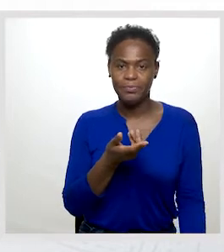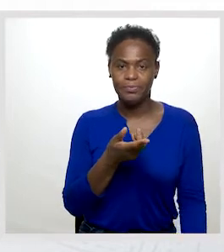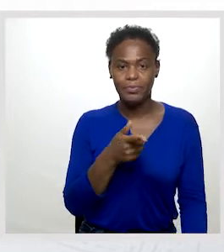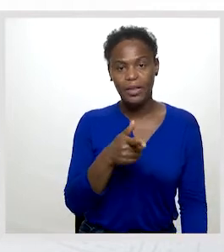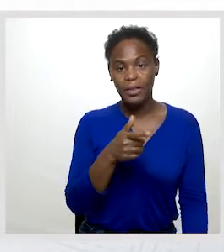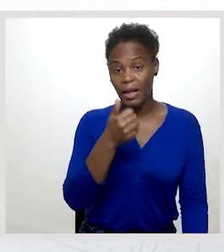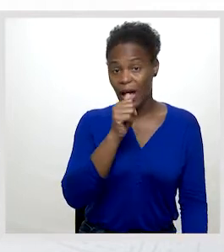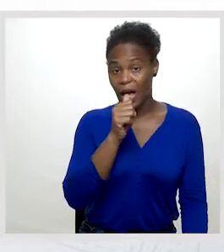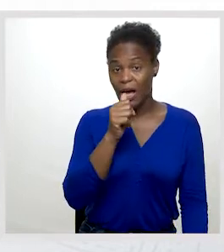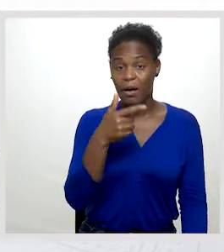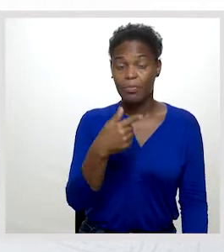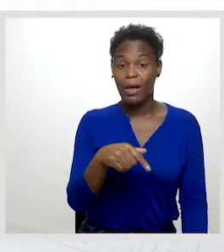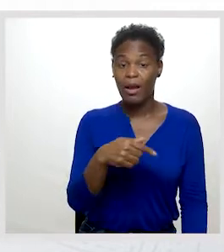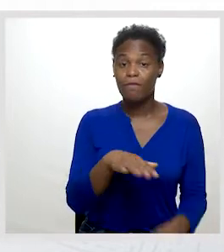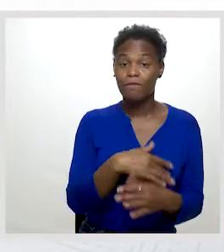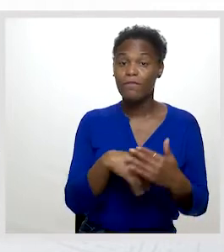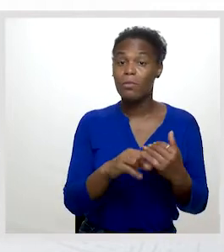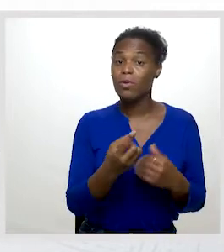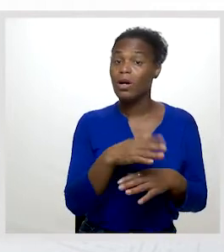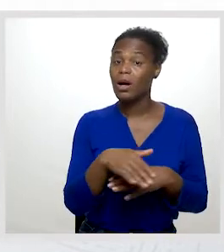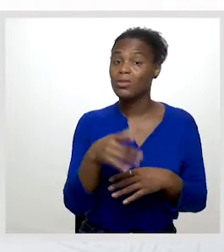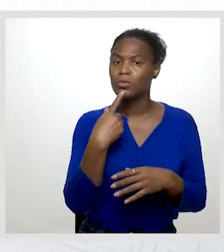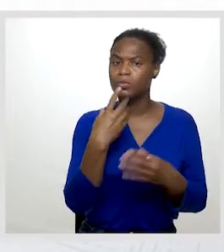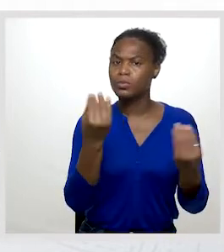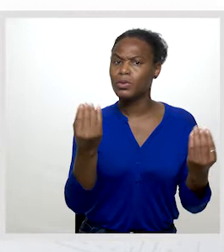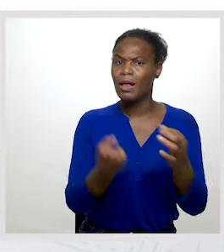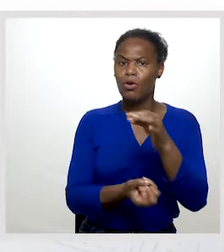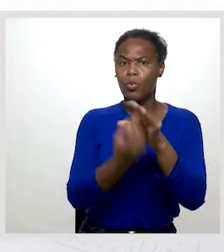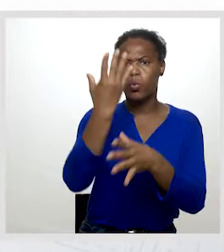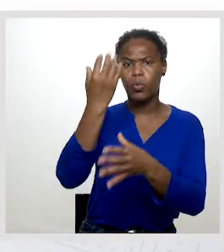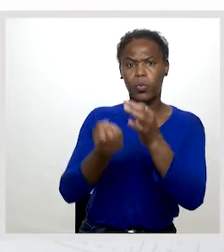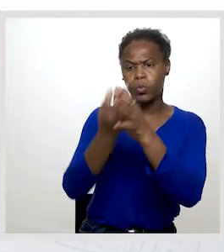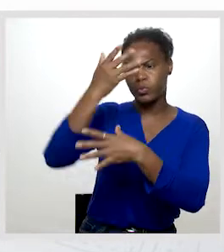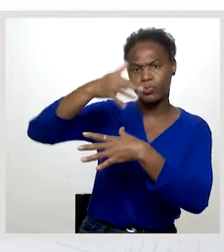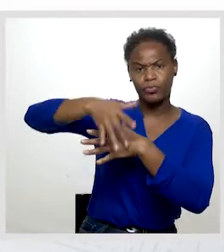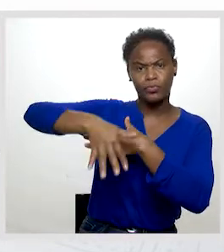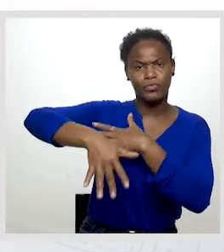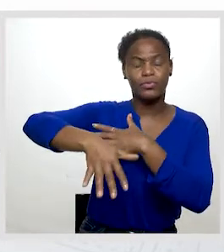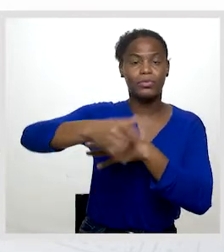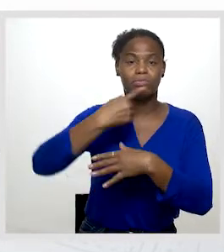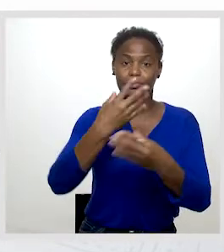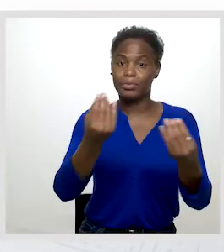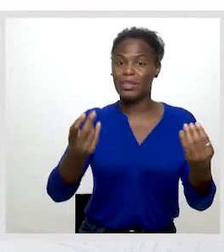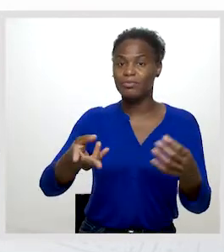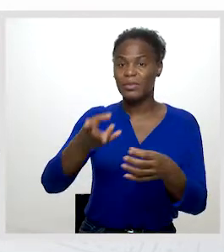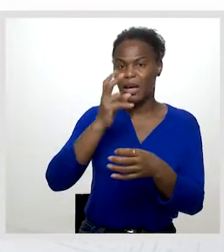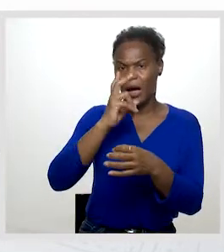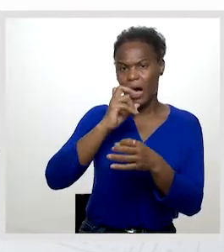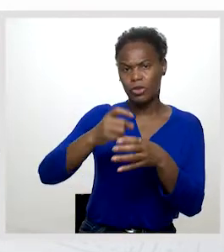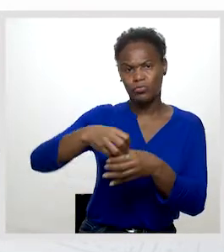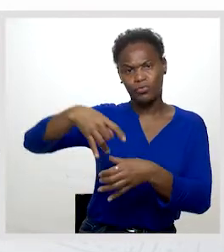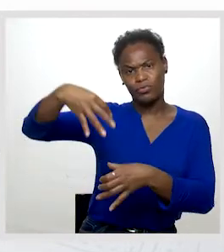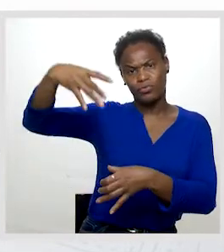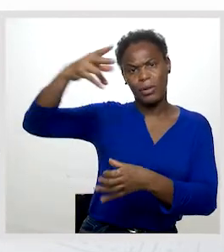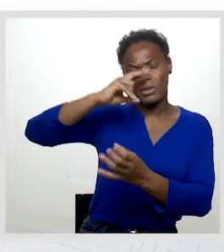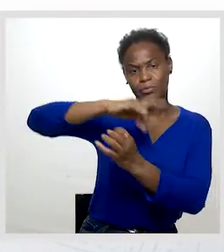teriam sido elevados devido ao quê? A inúmeras erupções vulcânicas. O vulcão, obviamente, libertava esses gases